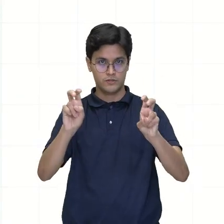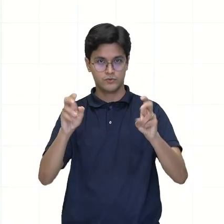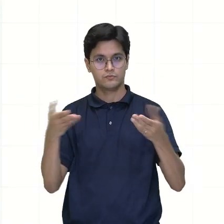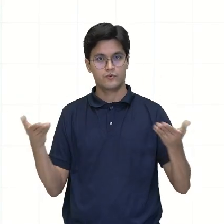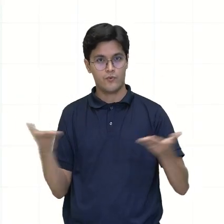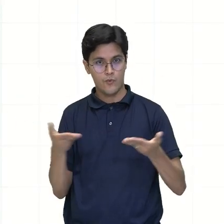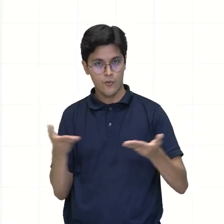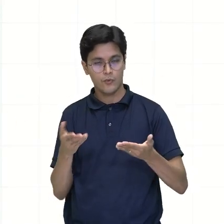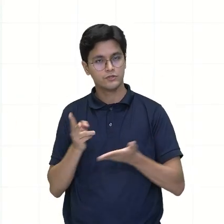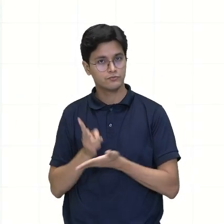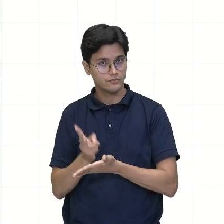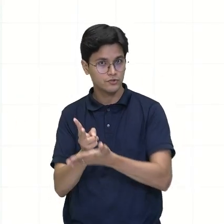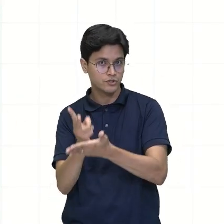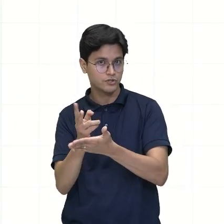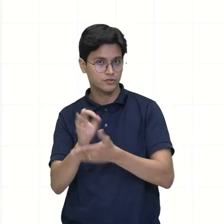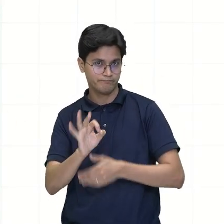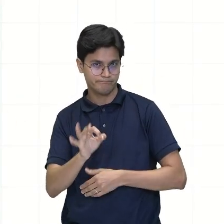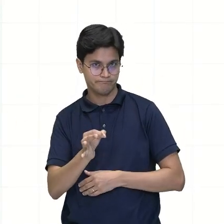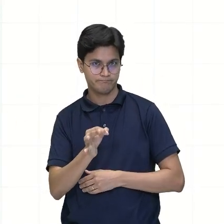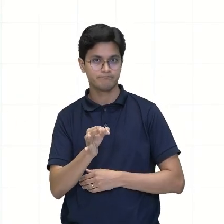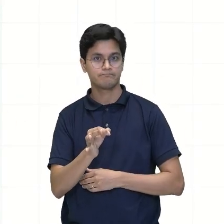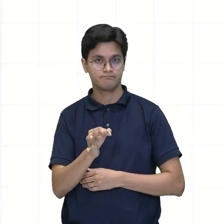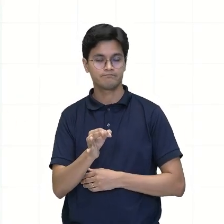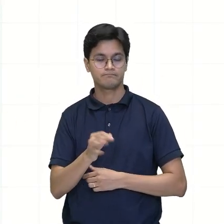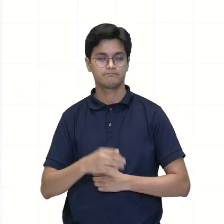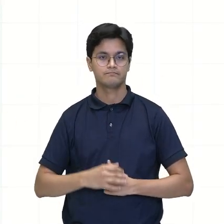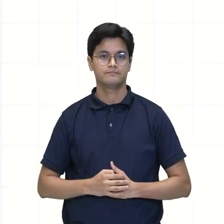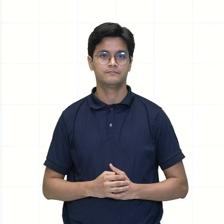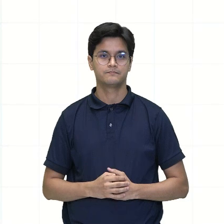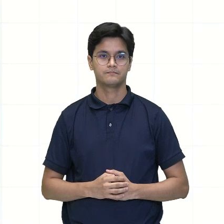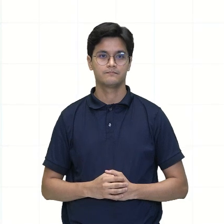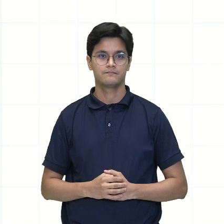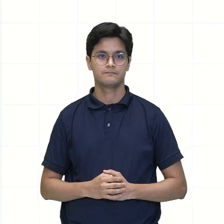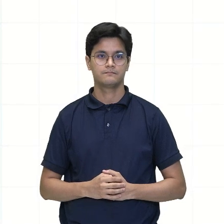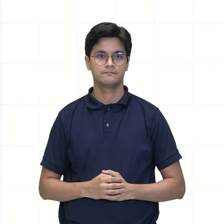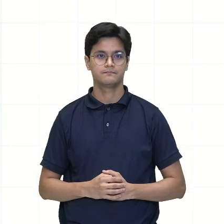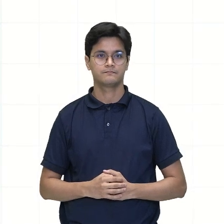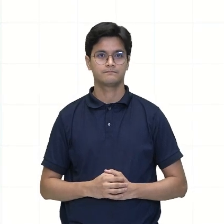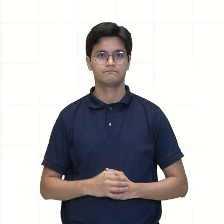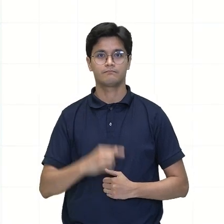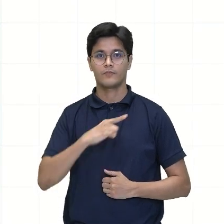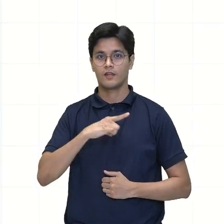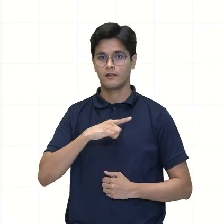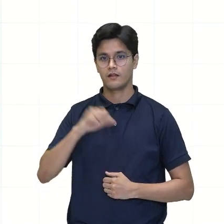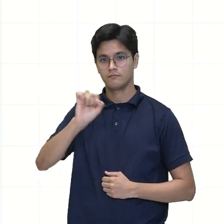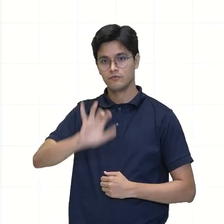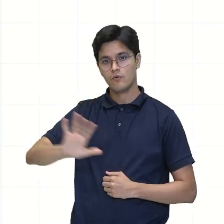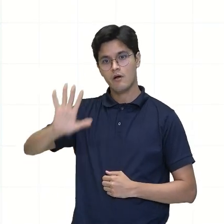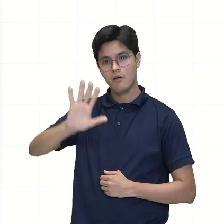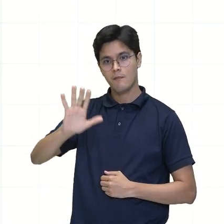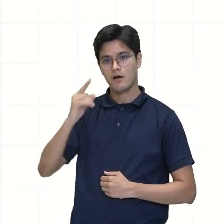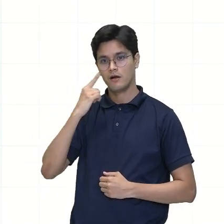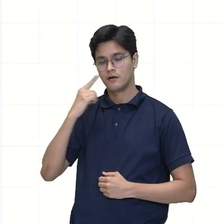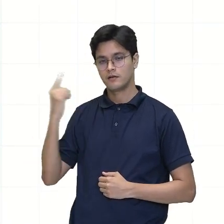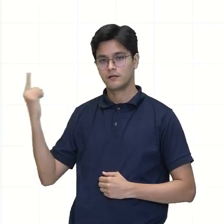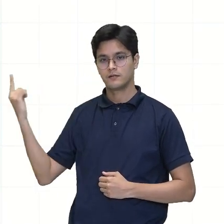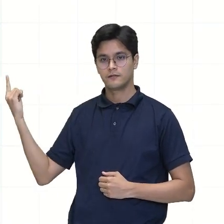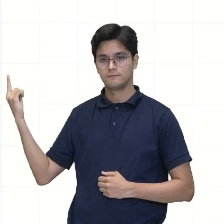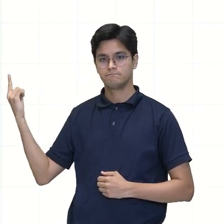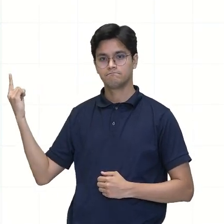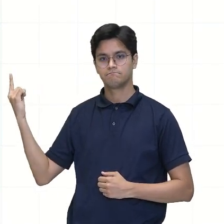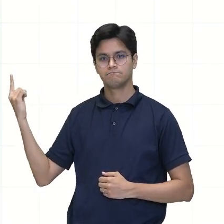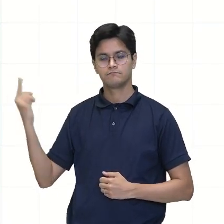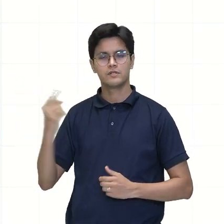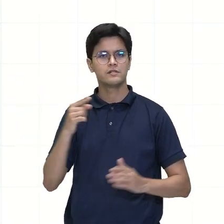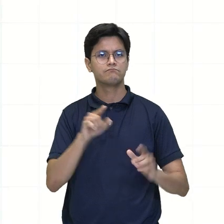continuous, certo? Presente contínuo. Eu tenho aqui uma imagem, certo? E a seguinte